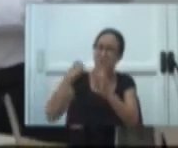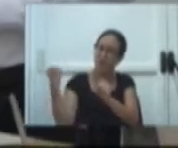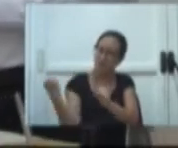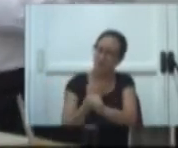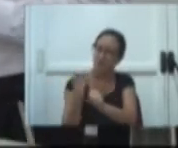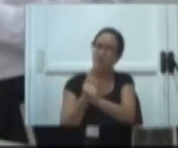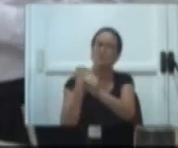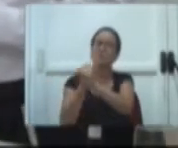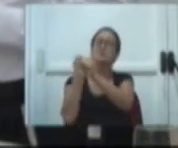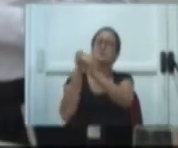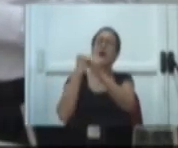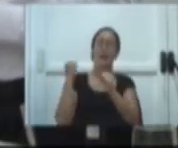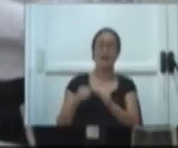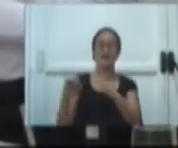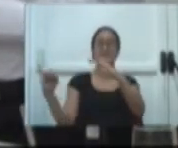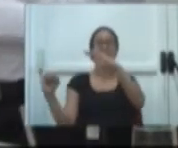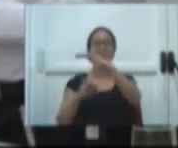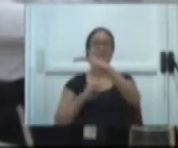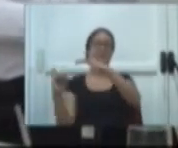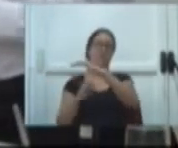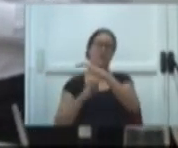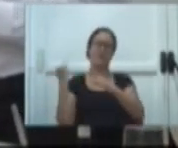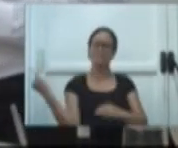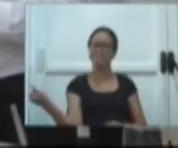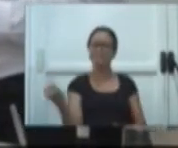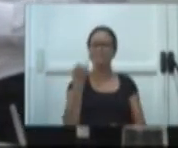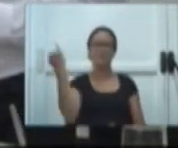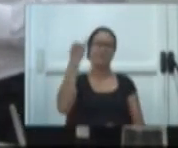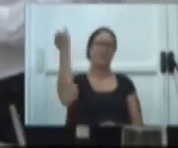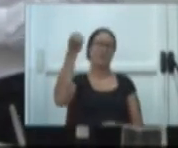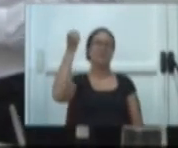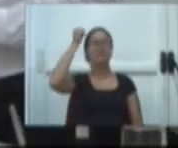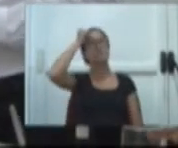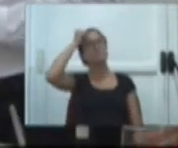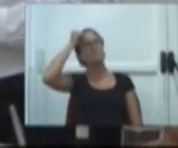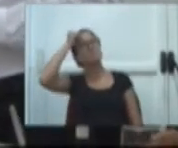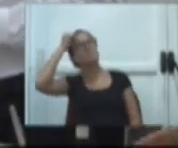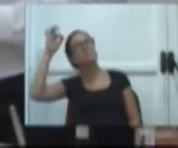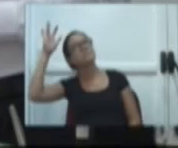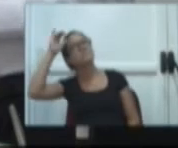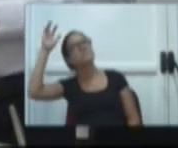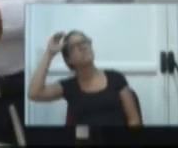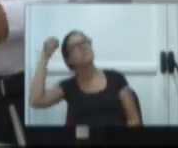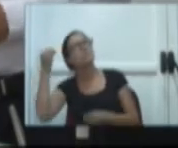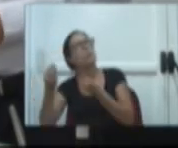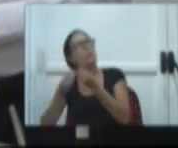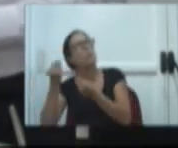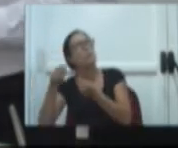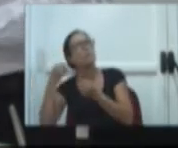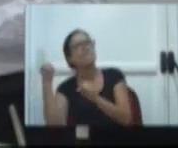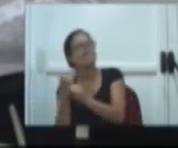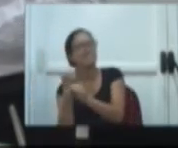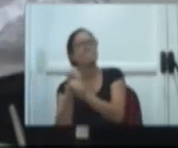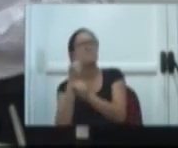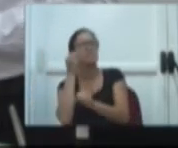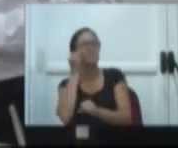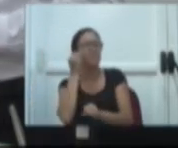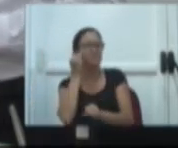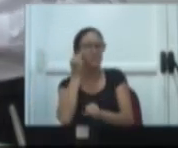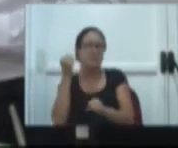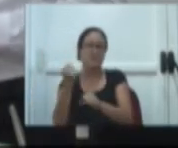estas entidades que foram citadas, não é? Que foram sonhadas pelo bem dos